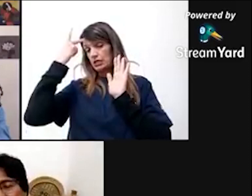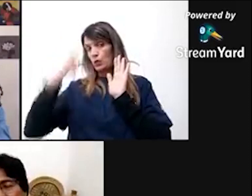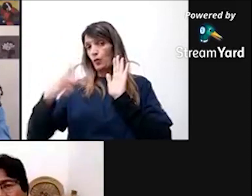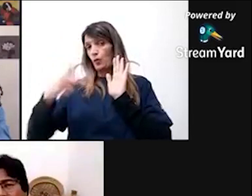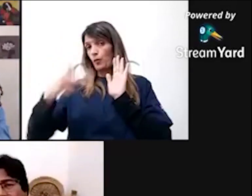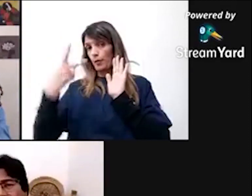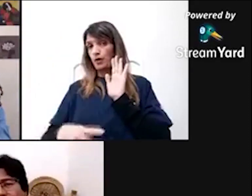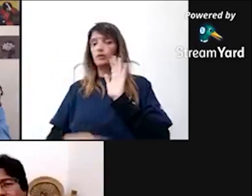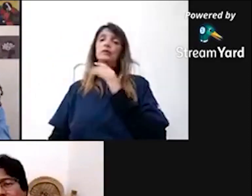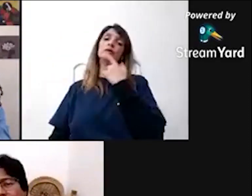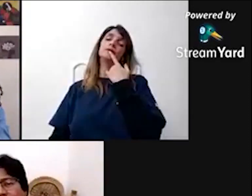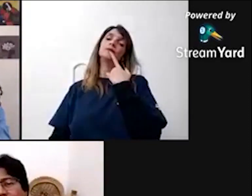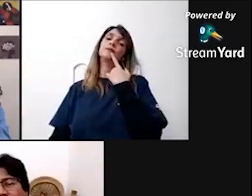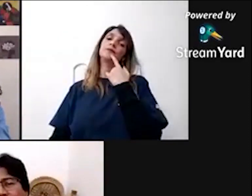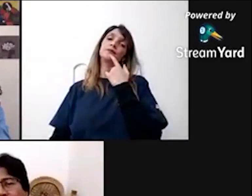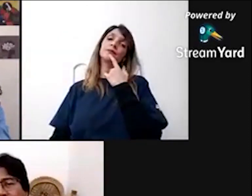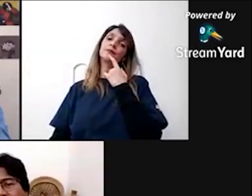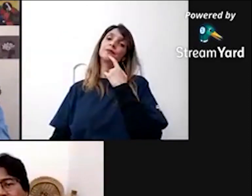além dos terrenos, enfim.